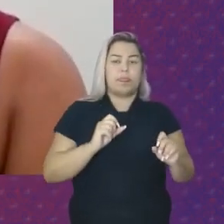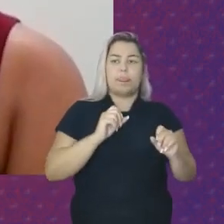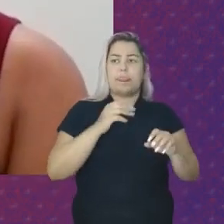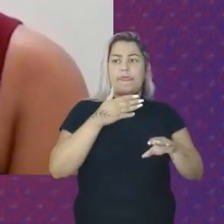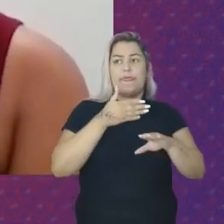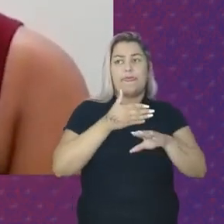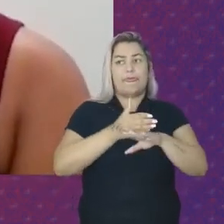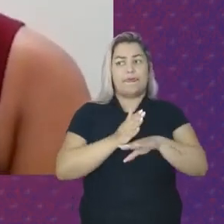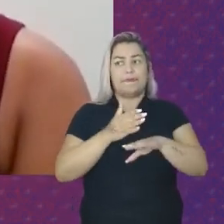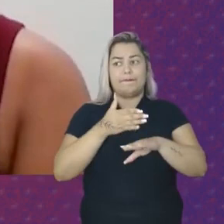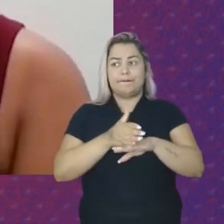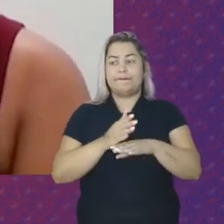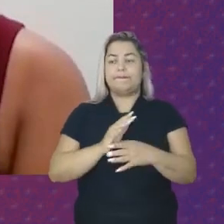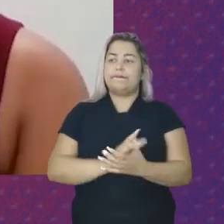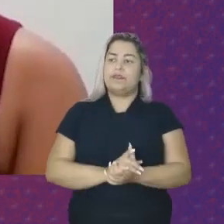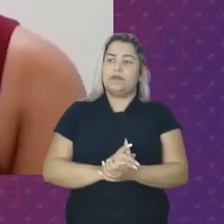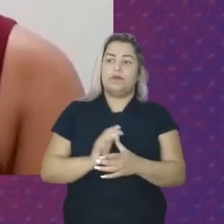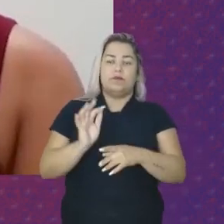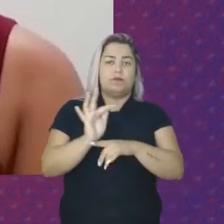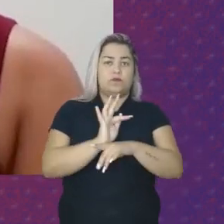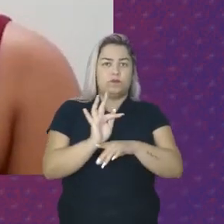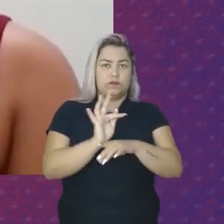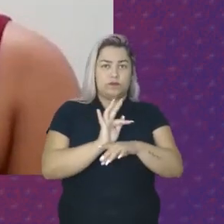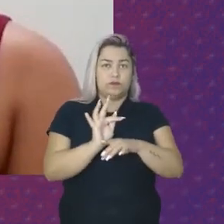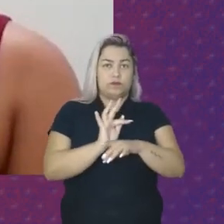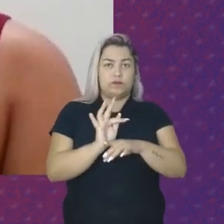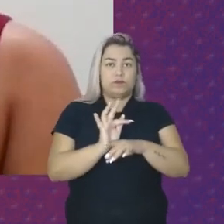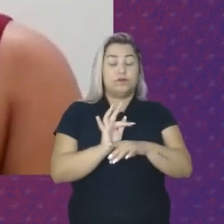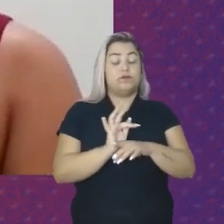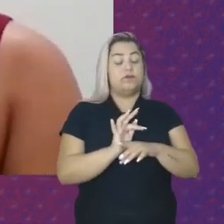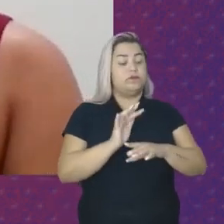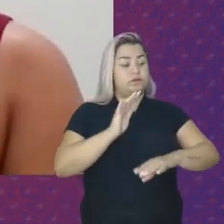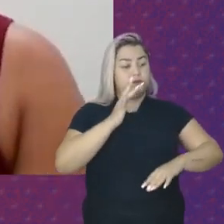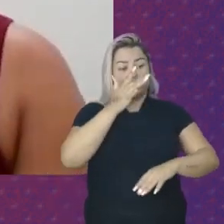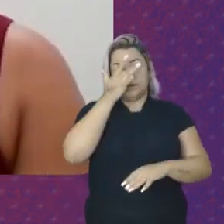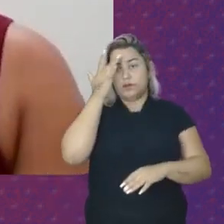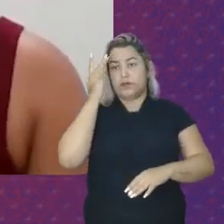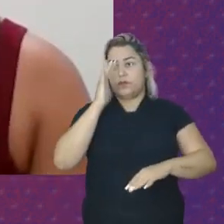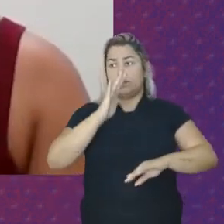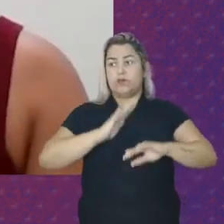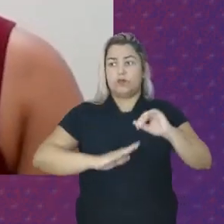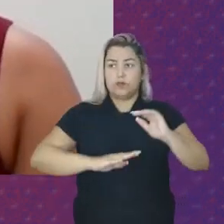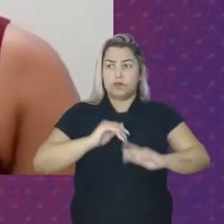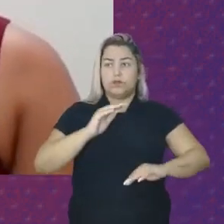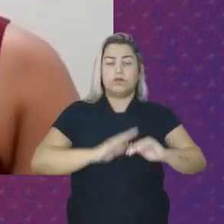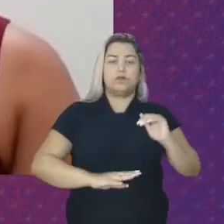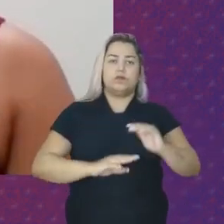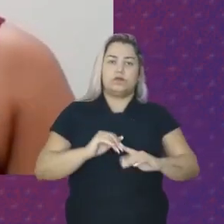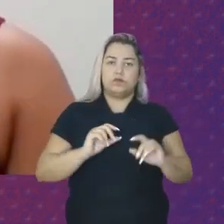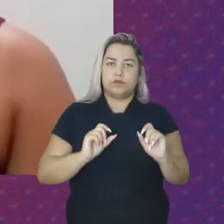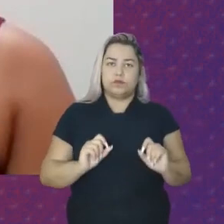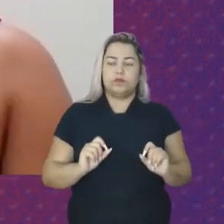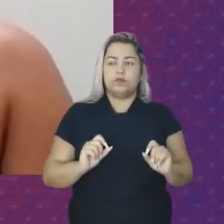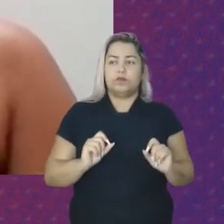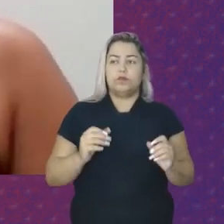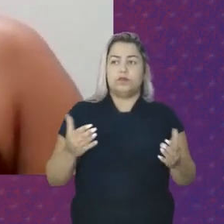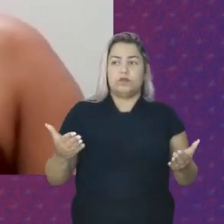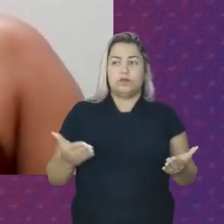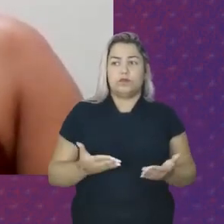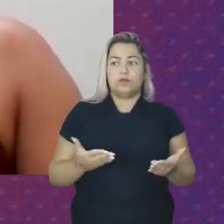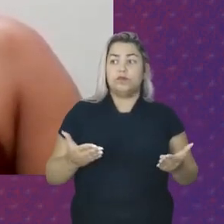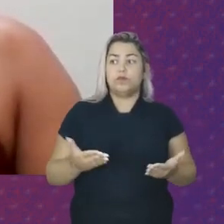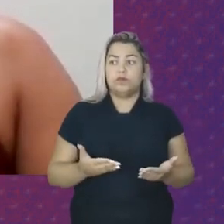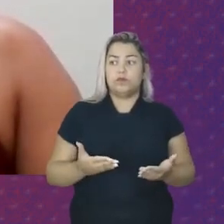capacitação e formação dos agentes de segurança, em especial os policiais militares e as guardas